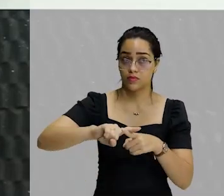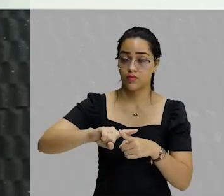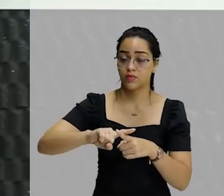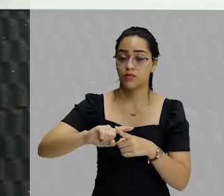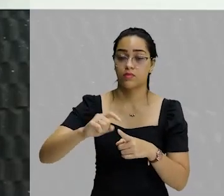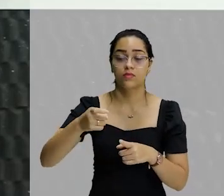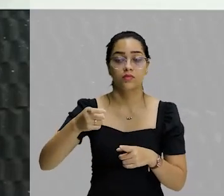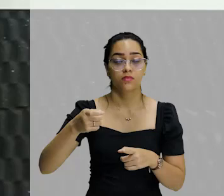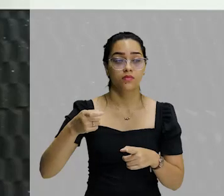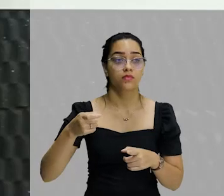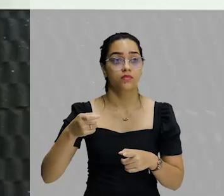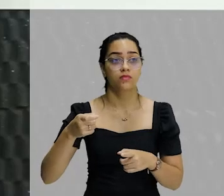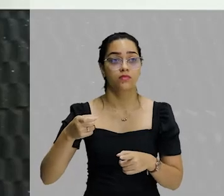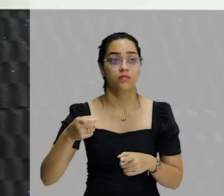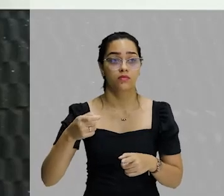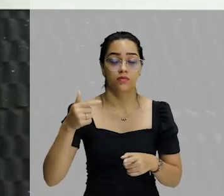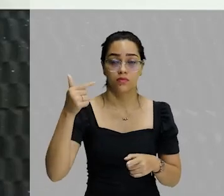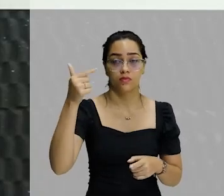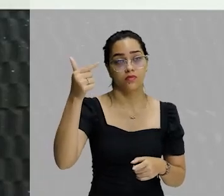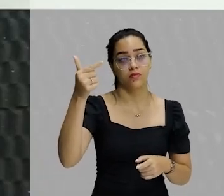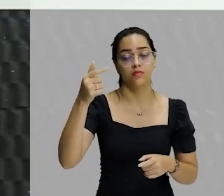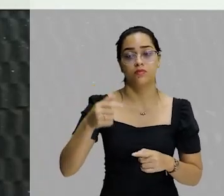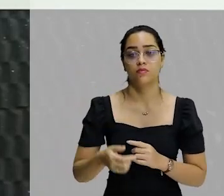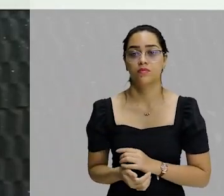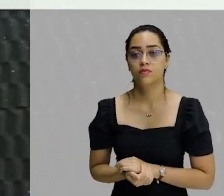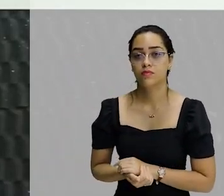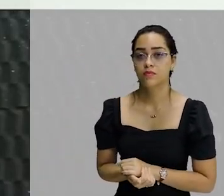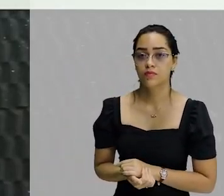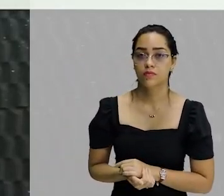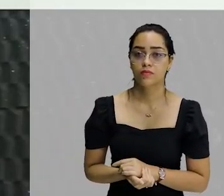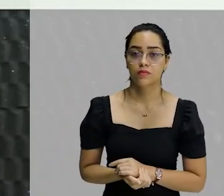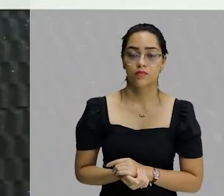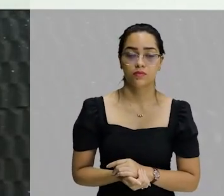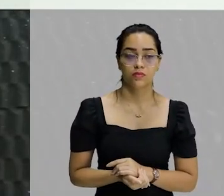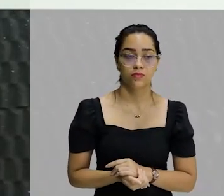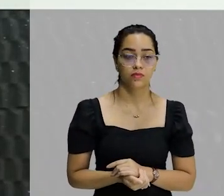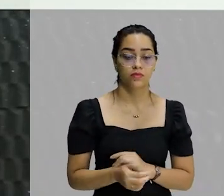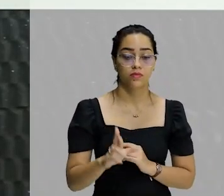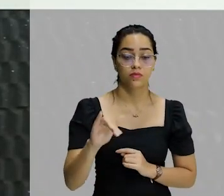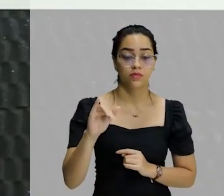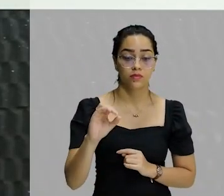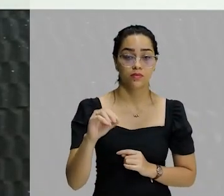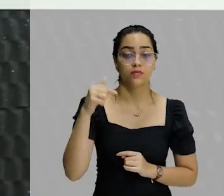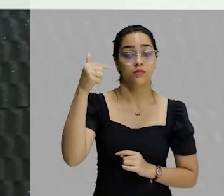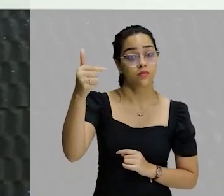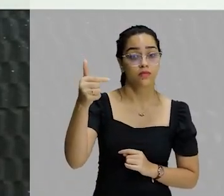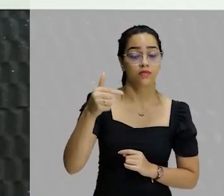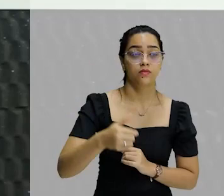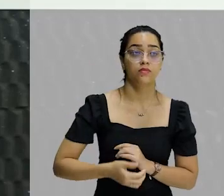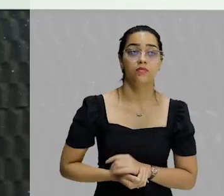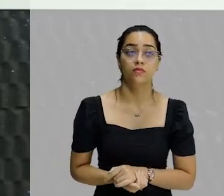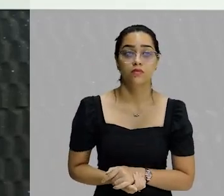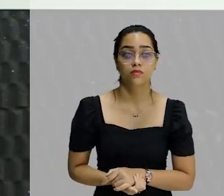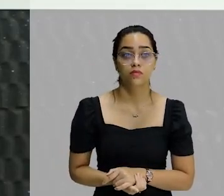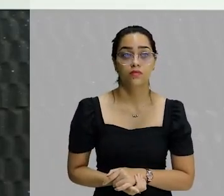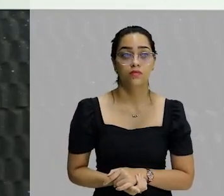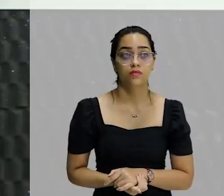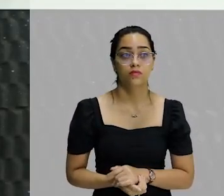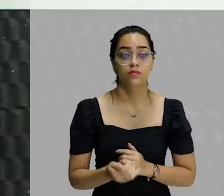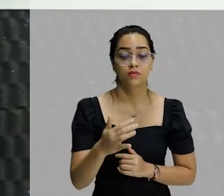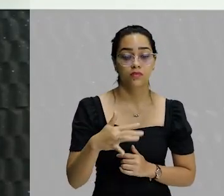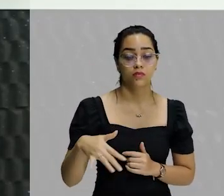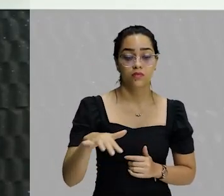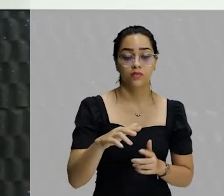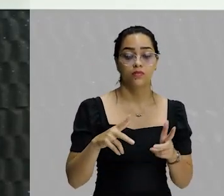vezes o x ao quadrado. Que é o raio ao quadrado, o meu raio é x. Então, a área vai